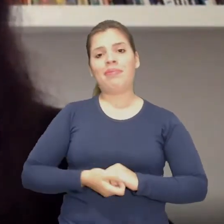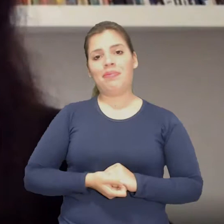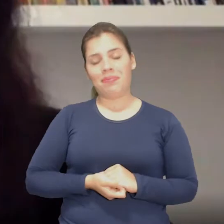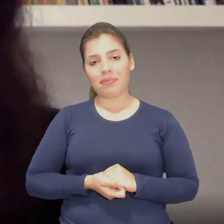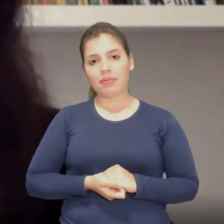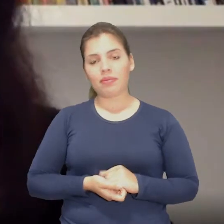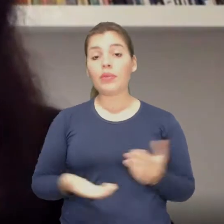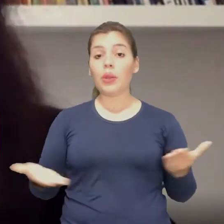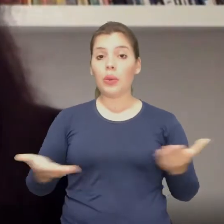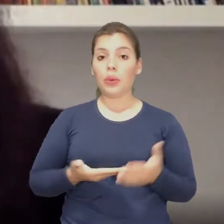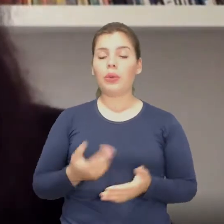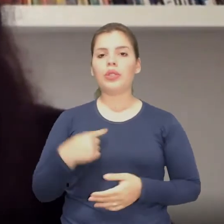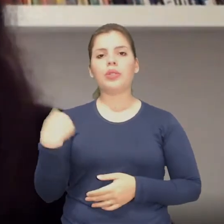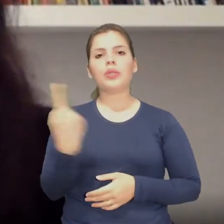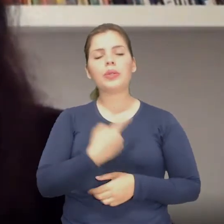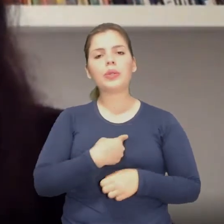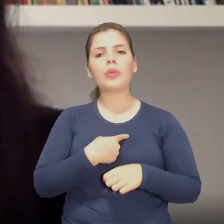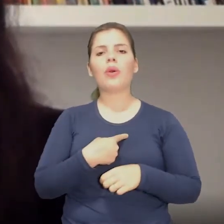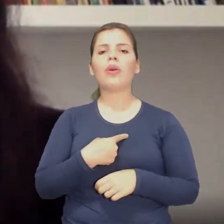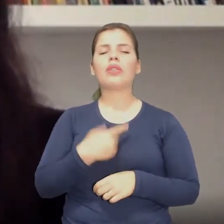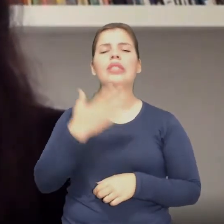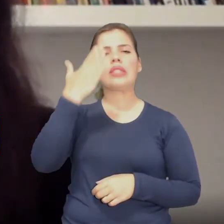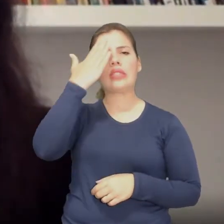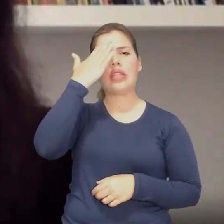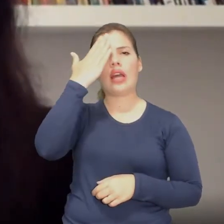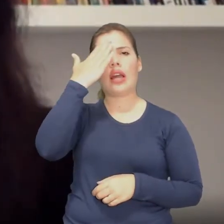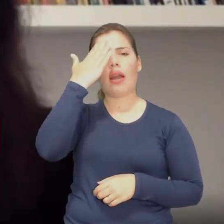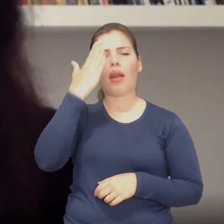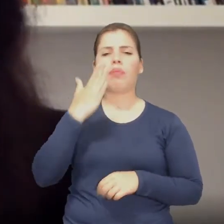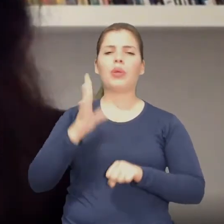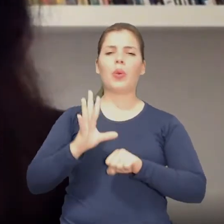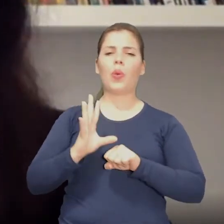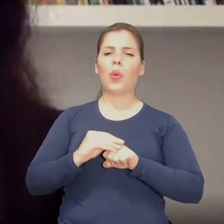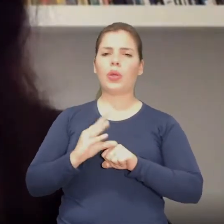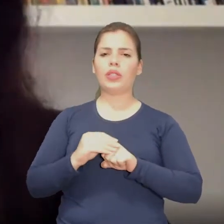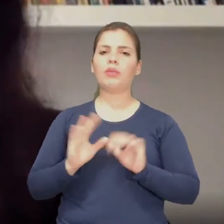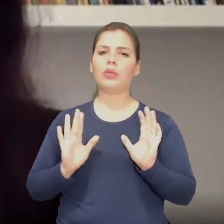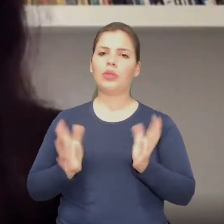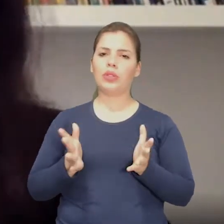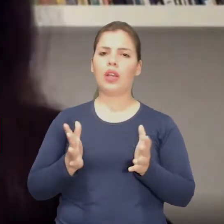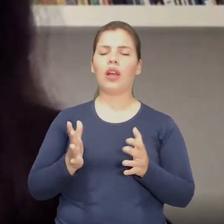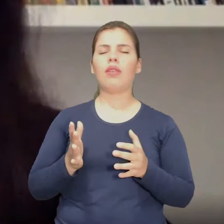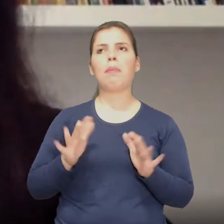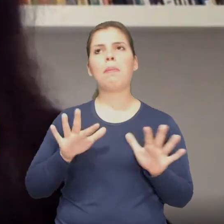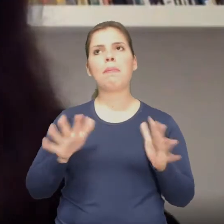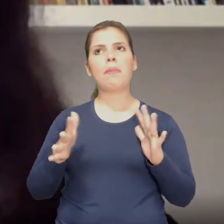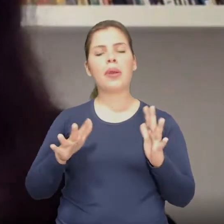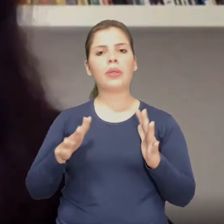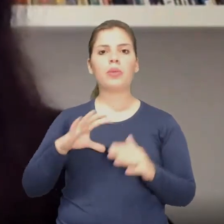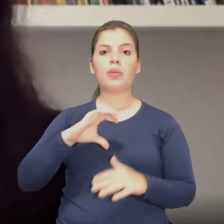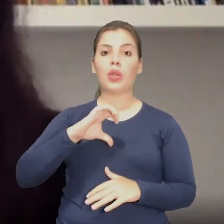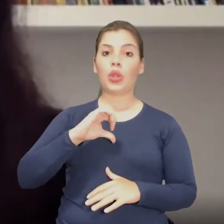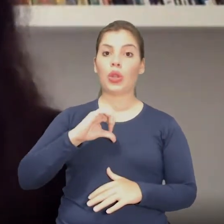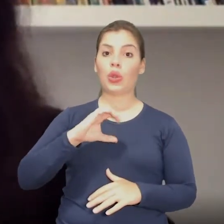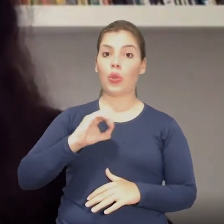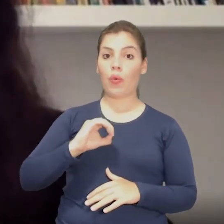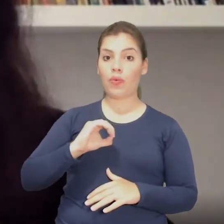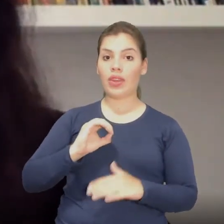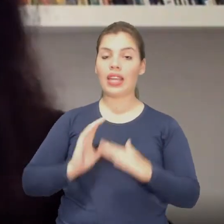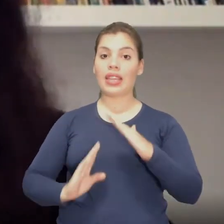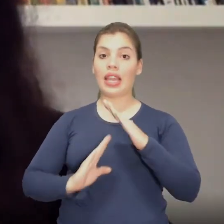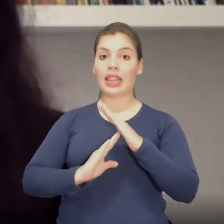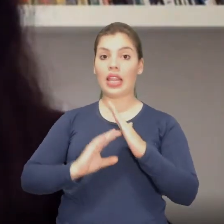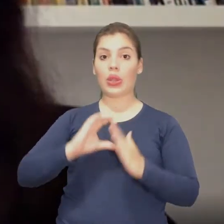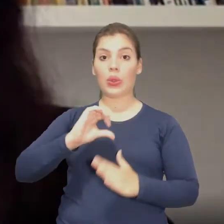gente tem hoje o conhecimento de que aproximadamente de 90 a 95% das